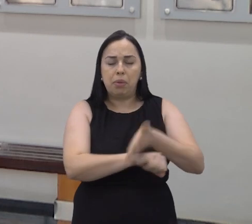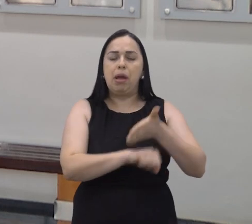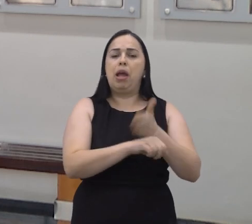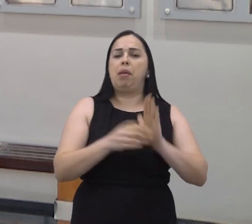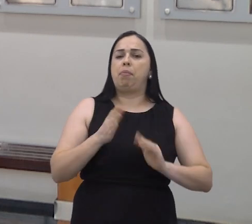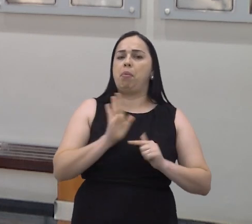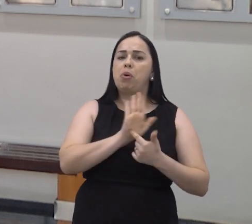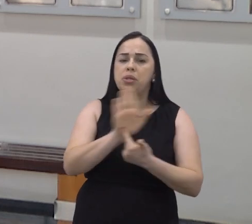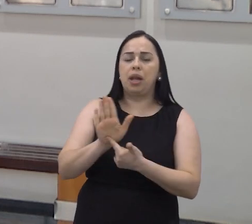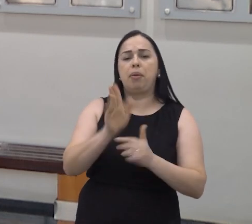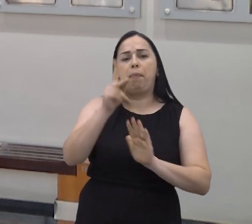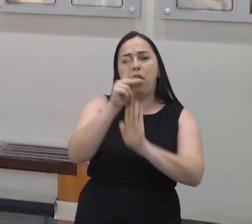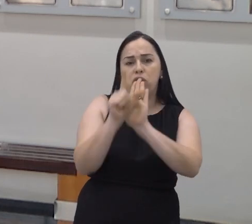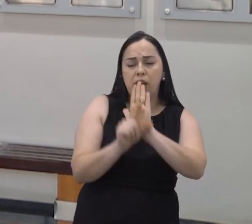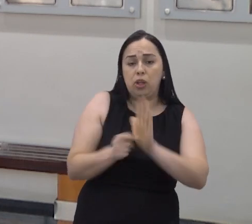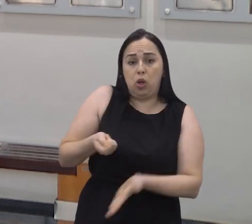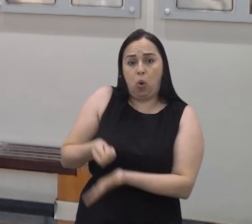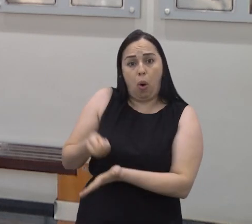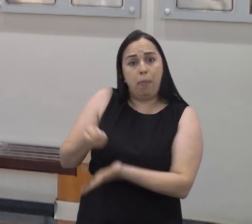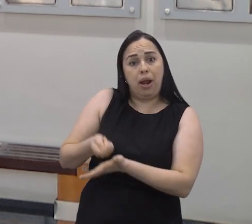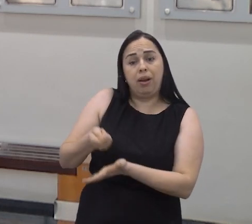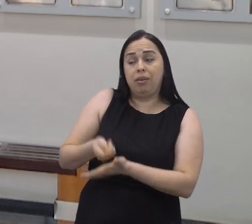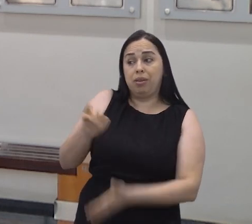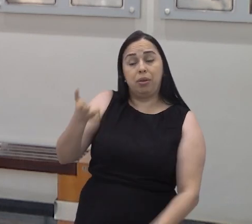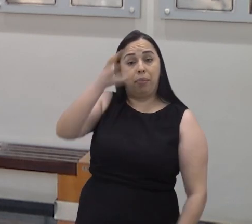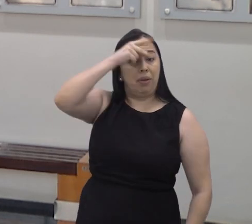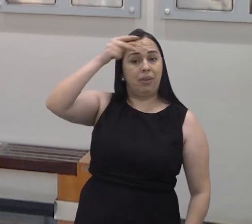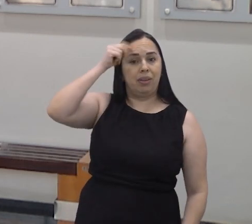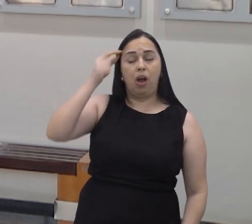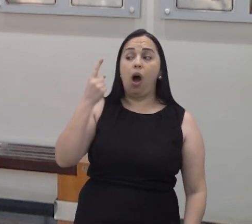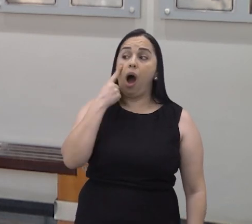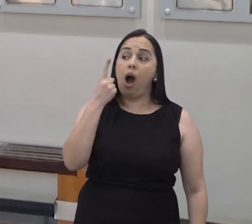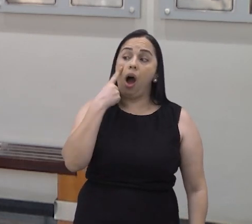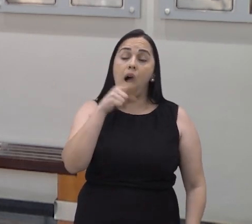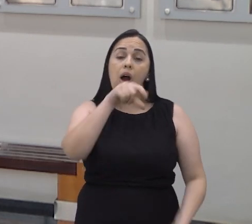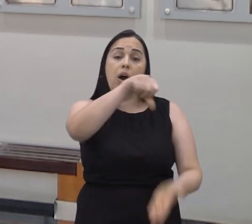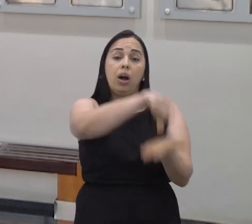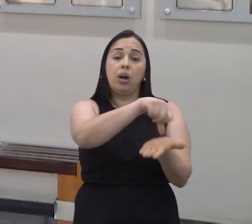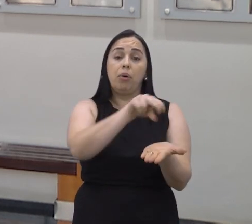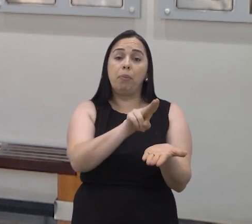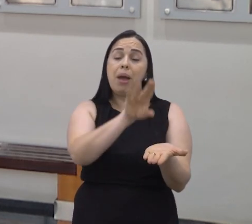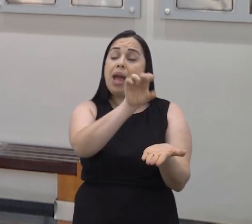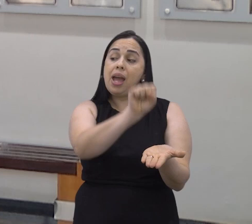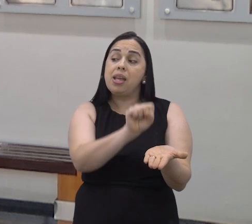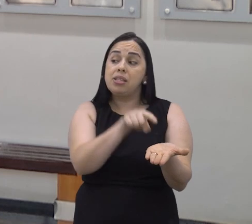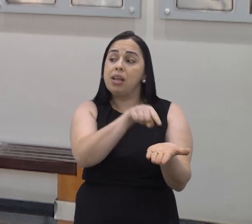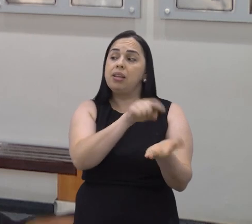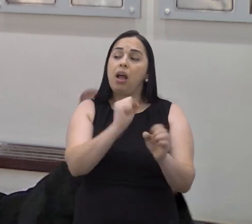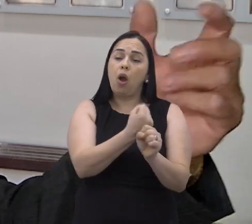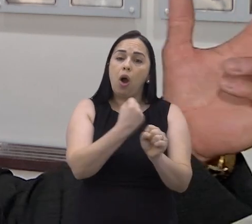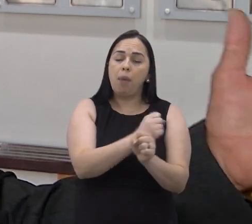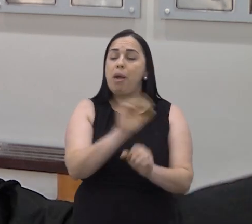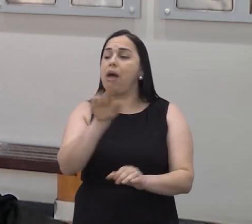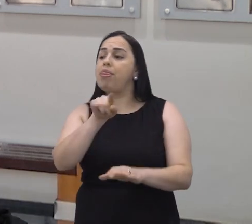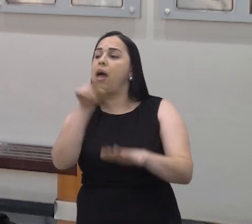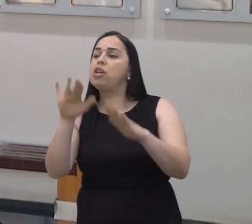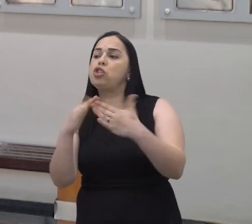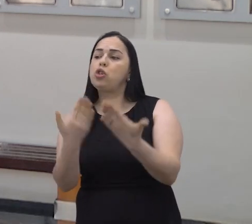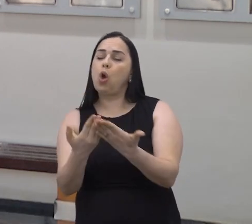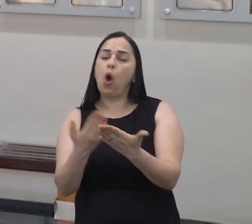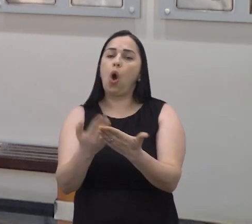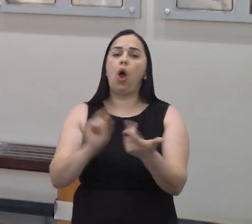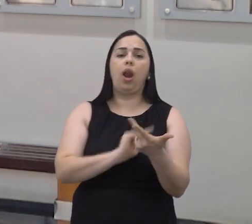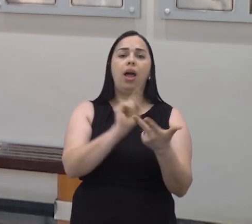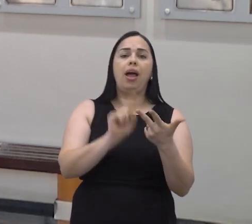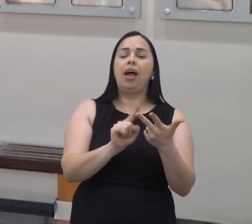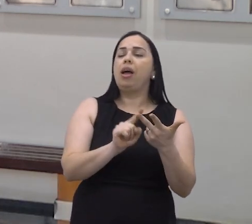e também cobrando o executivo, né? Cobrando, por exemplo, olha, postinho de saúde, como é que está o andamento daquela obra, o andamento da obra da escola,